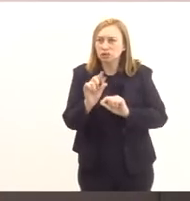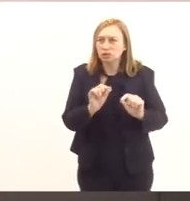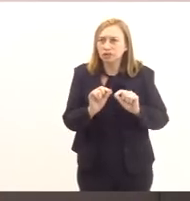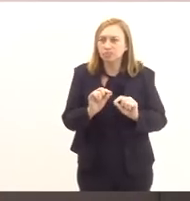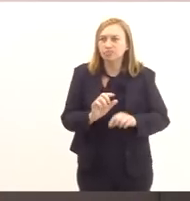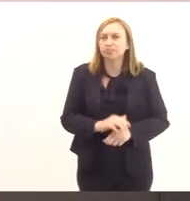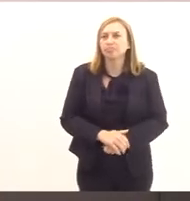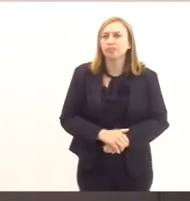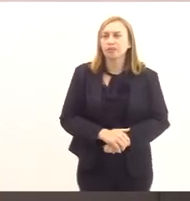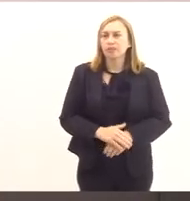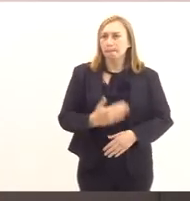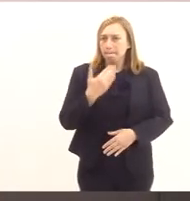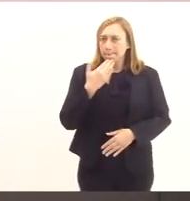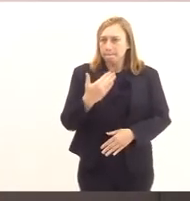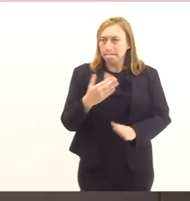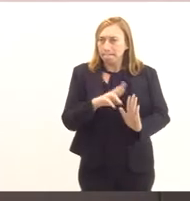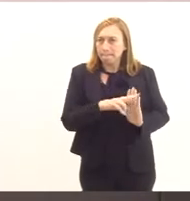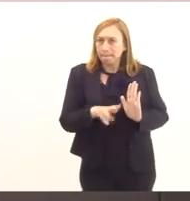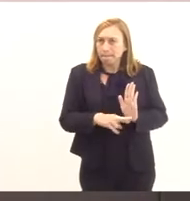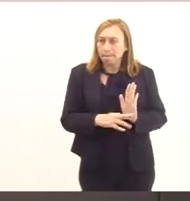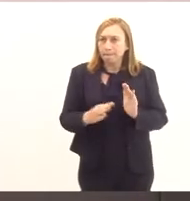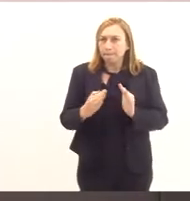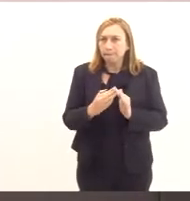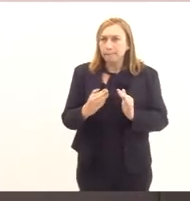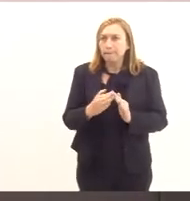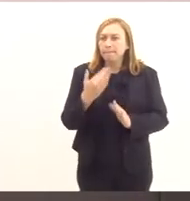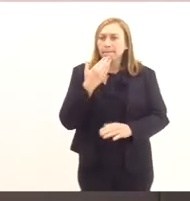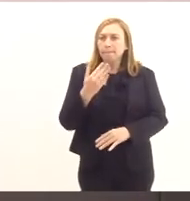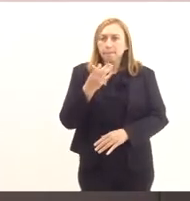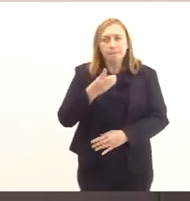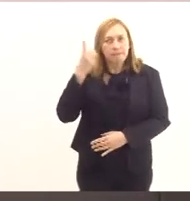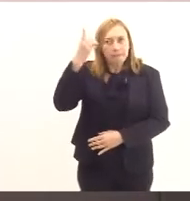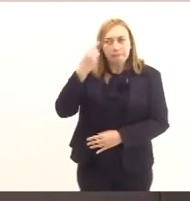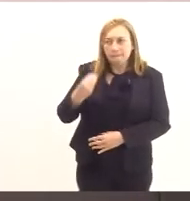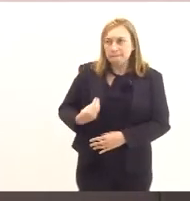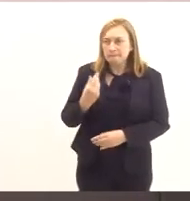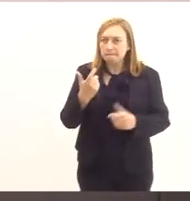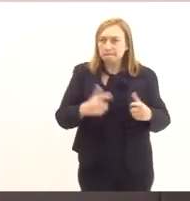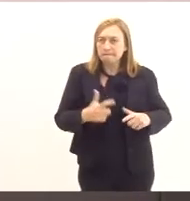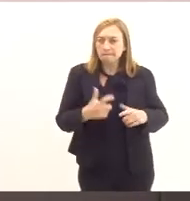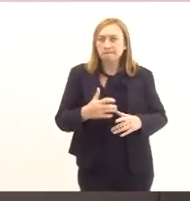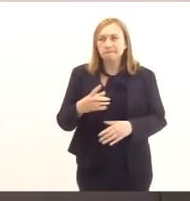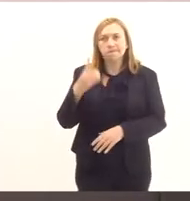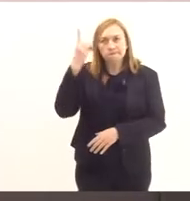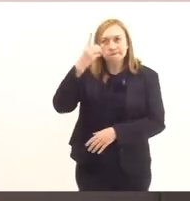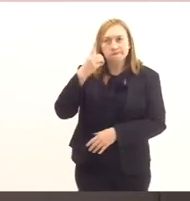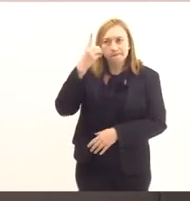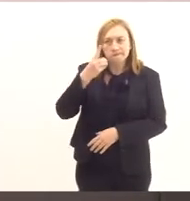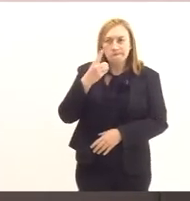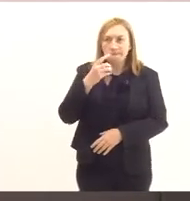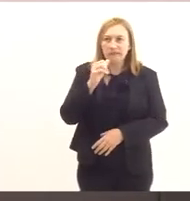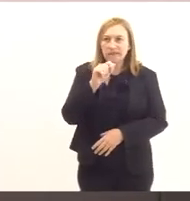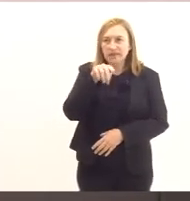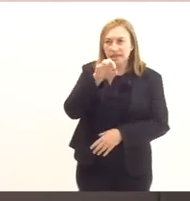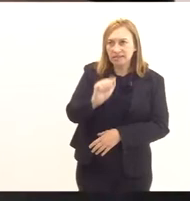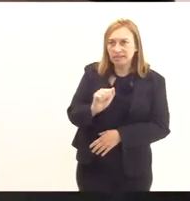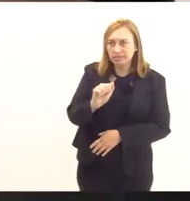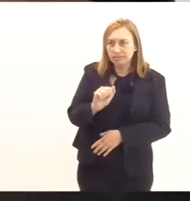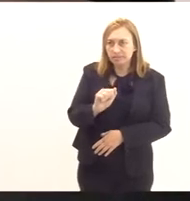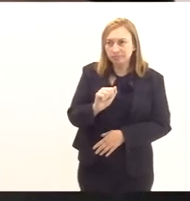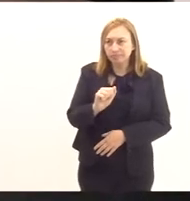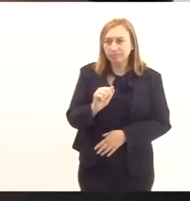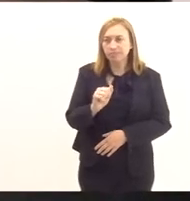conforme determina o Regimento vou falar passar palavras Deputado de presente iniciando pela deputada Adriana Balthazar